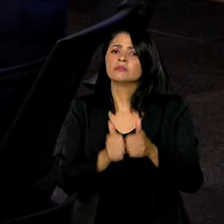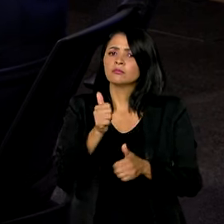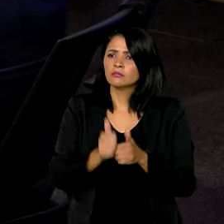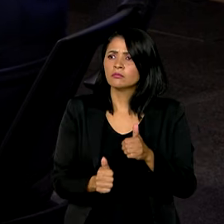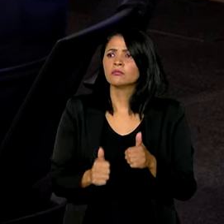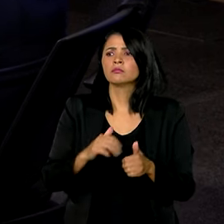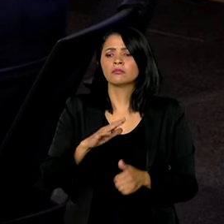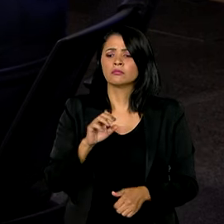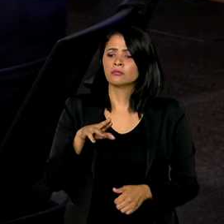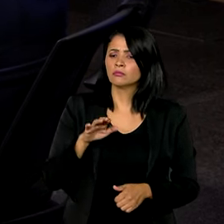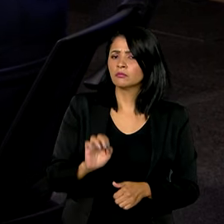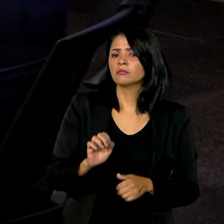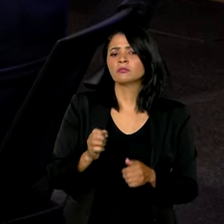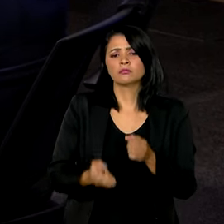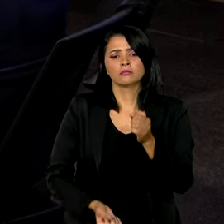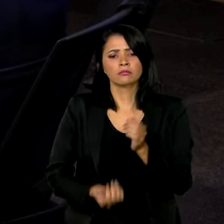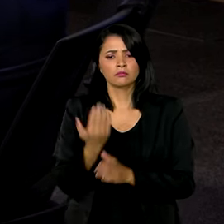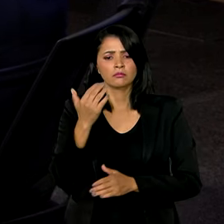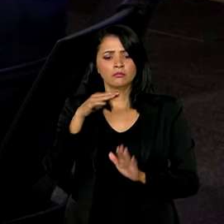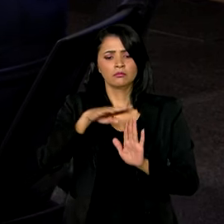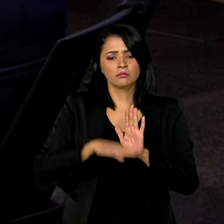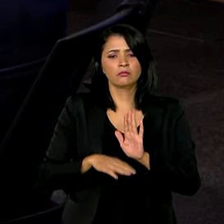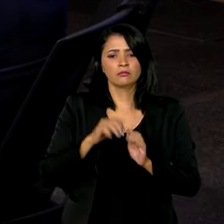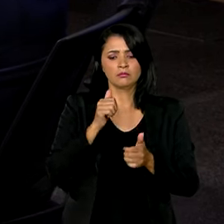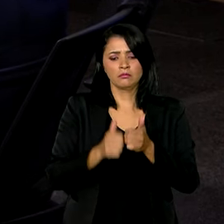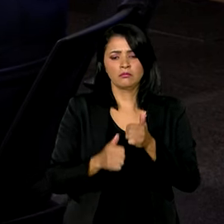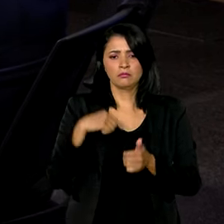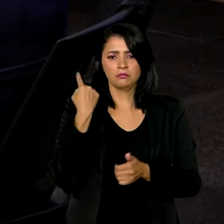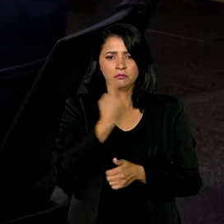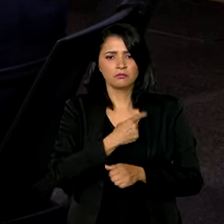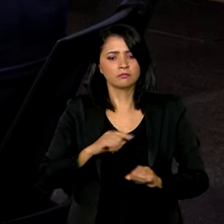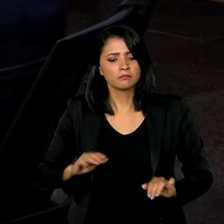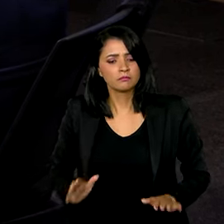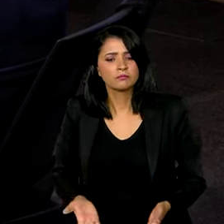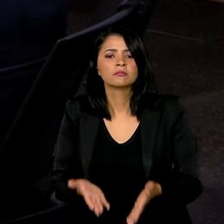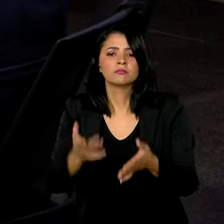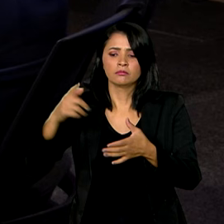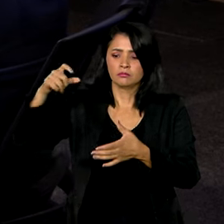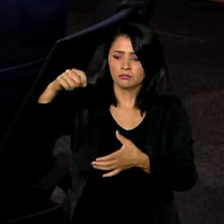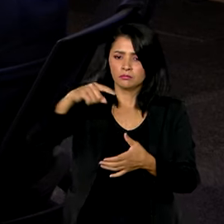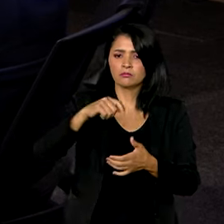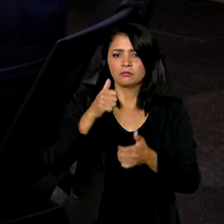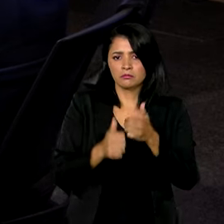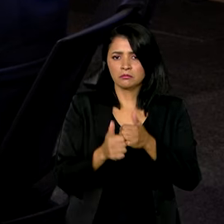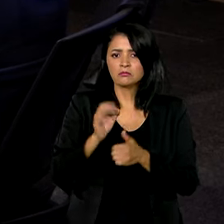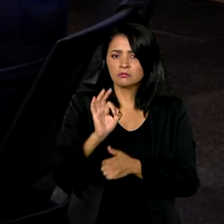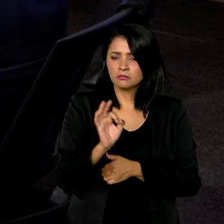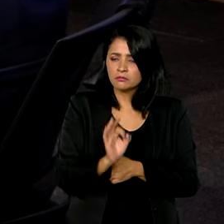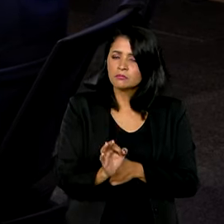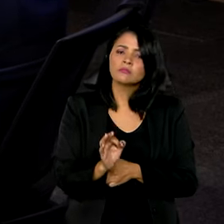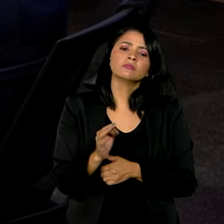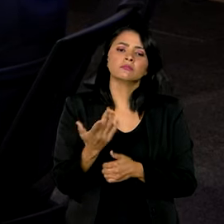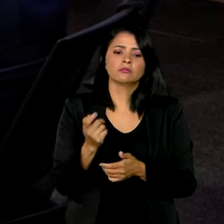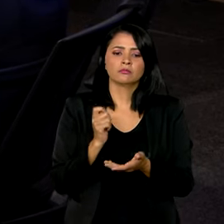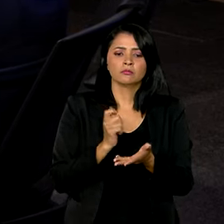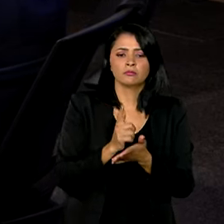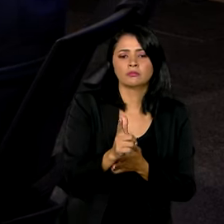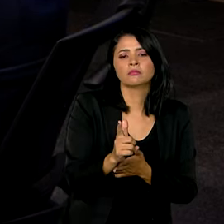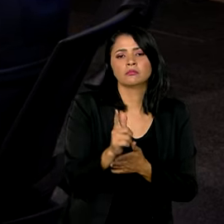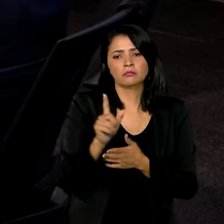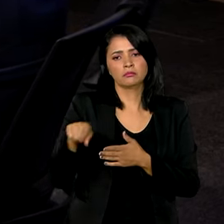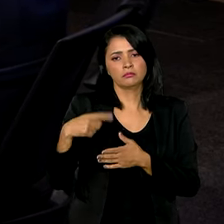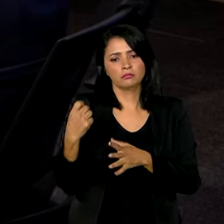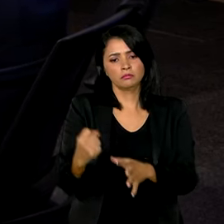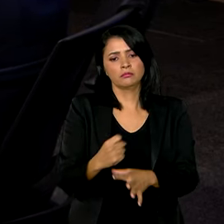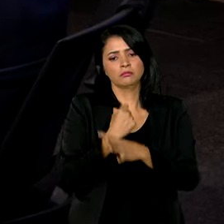a Conab criou o programa arroz da gente para estimular a produção do arroz também então além de comprar para depois